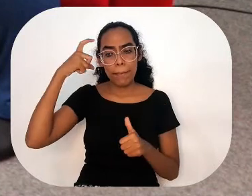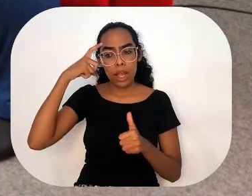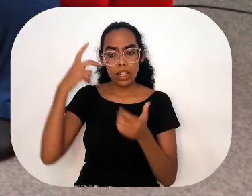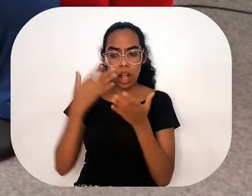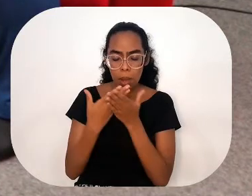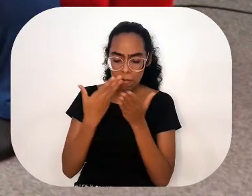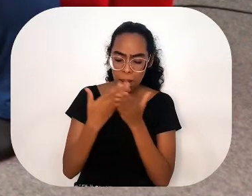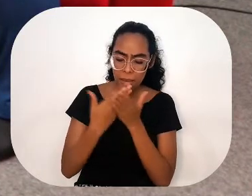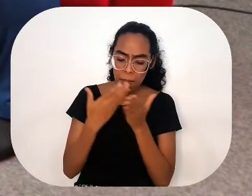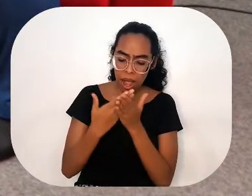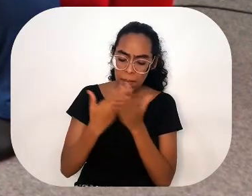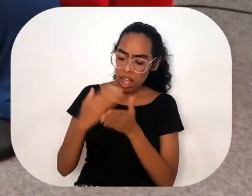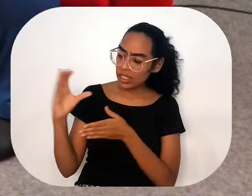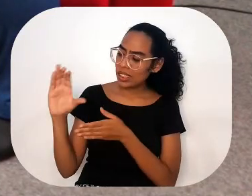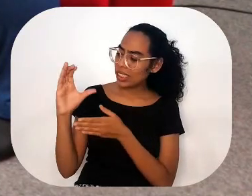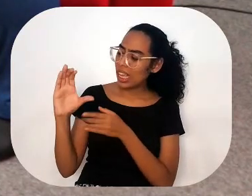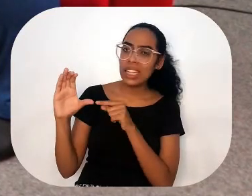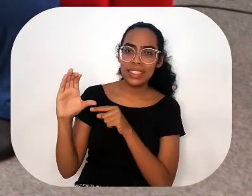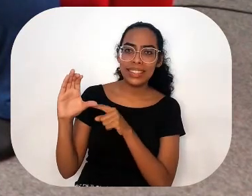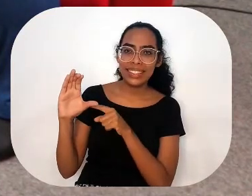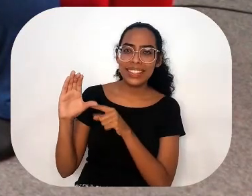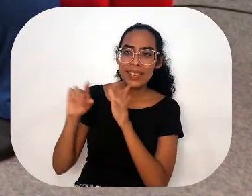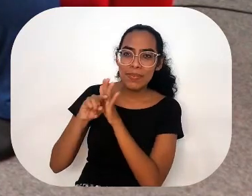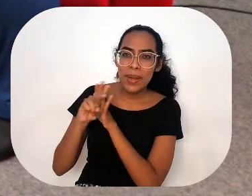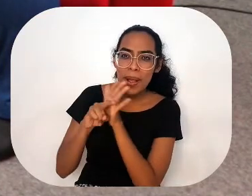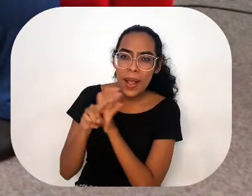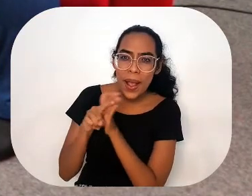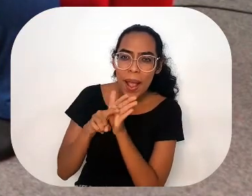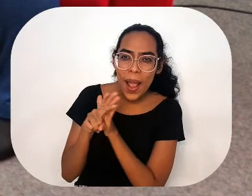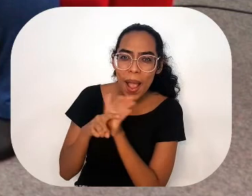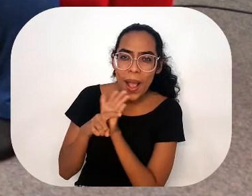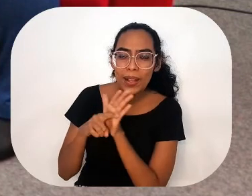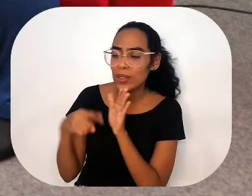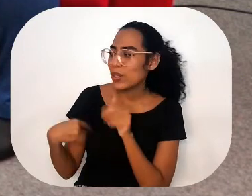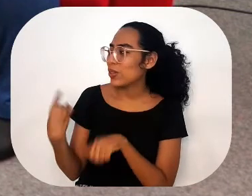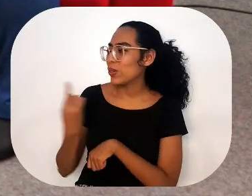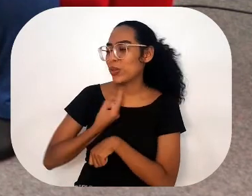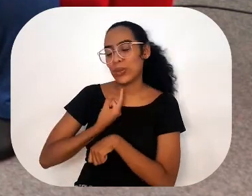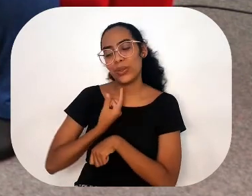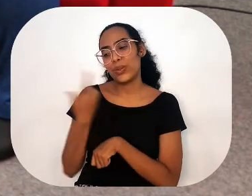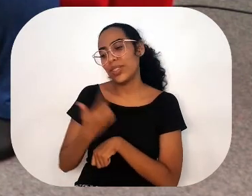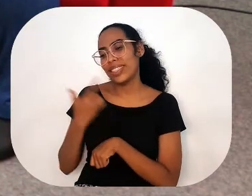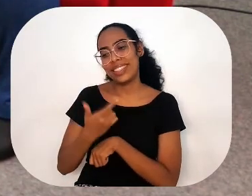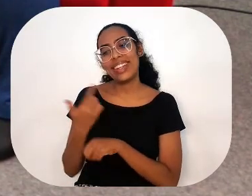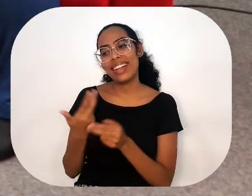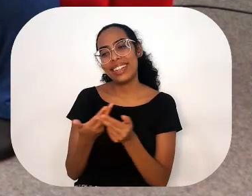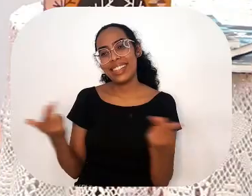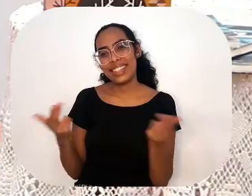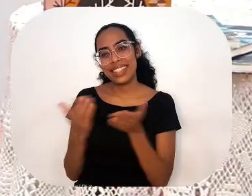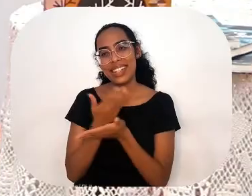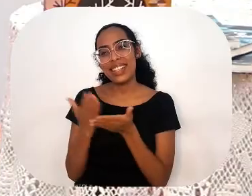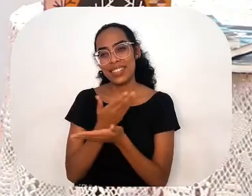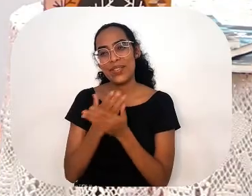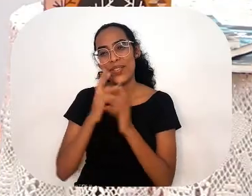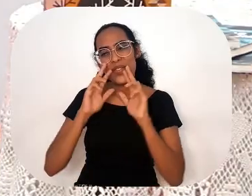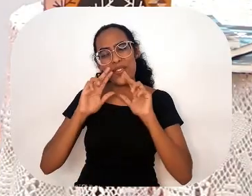forma séria A ciência que a gente tava a gente escolheu para fazer certamente certamente nós não teríamos esses